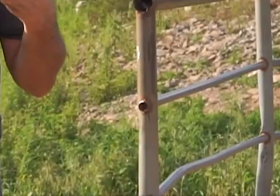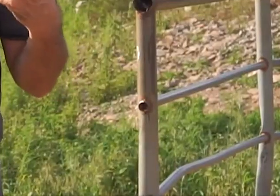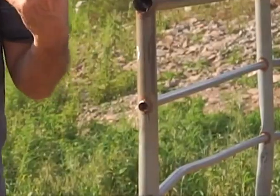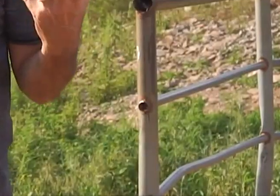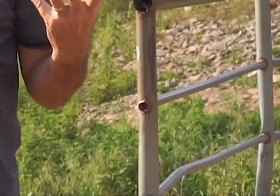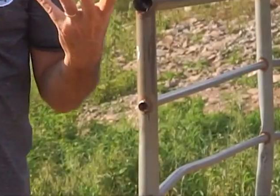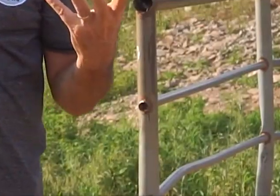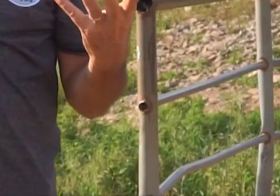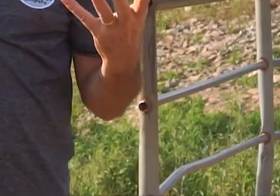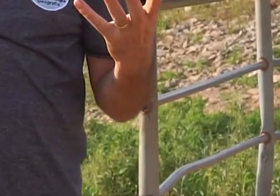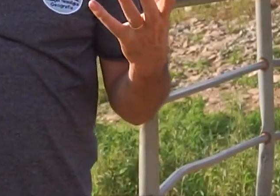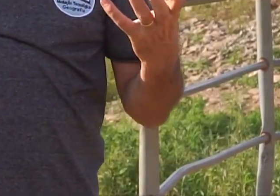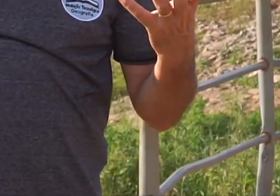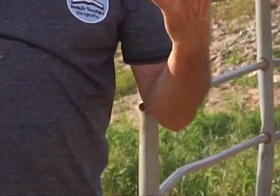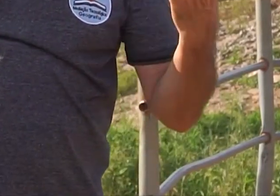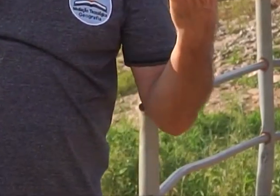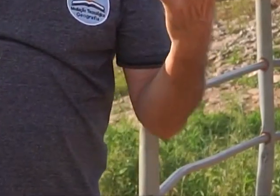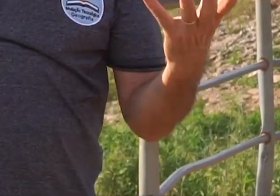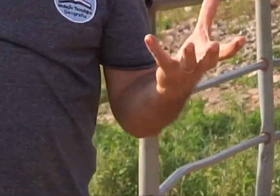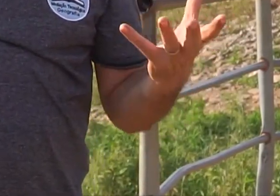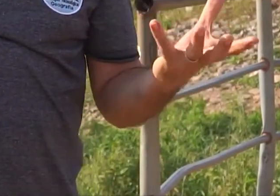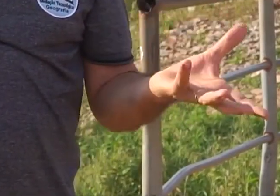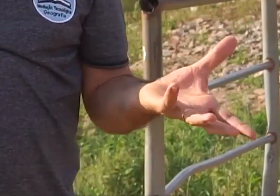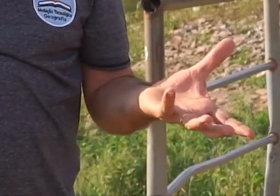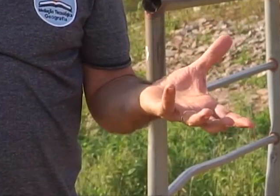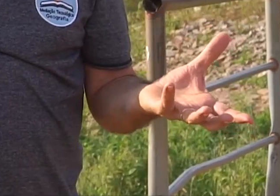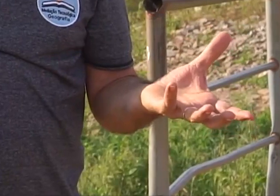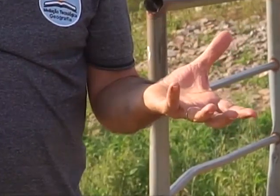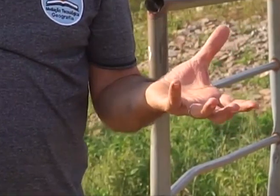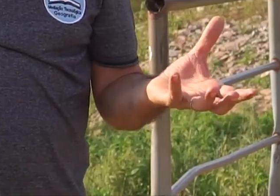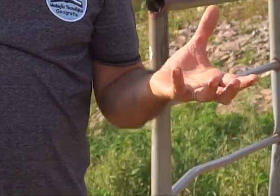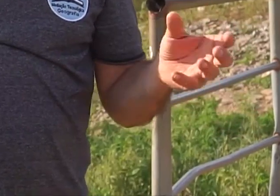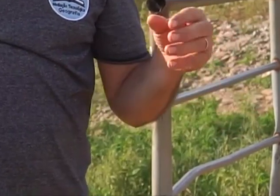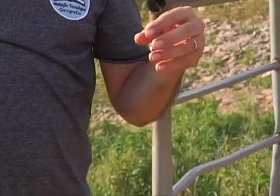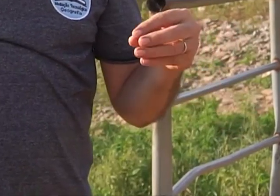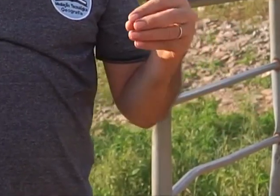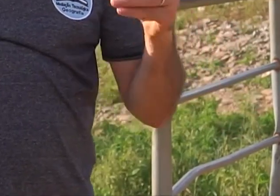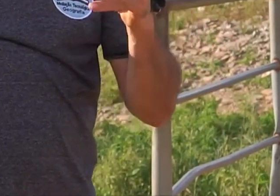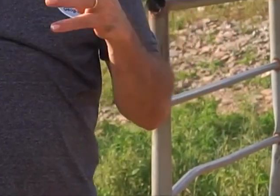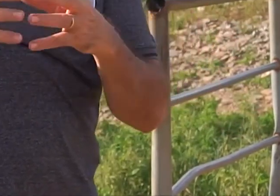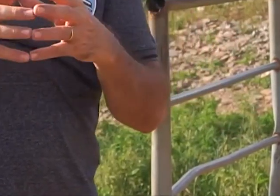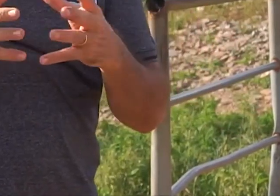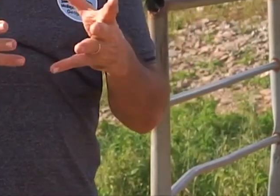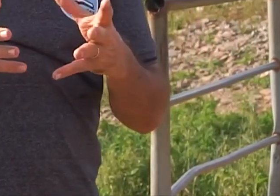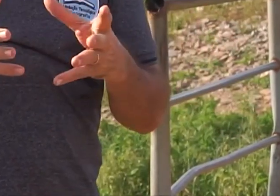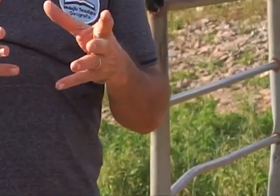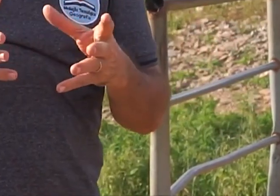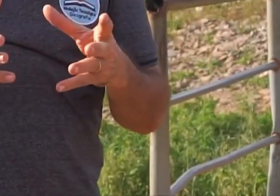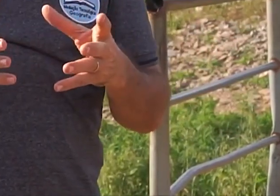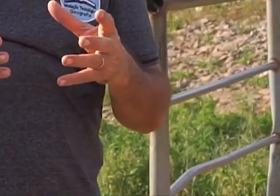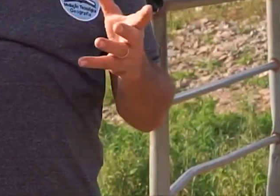uma alimentação. A alimentação é o tipo de água que corre para o rio, que nós chamamos de complexa. Ou